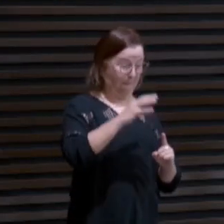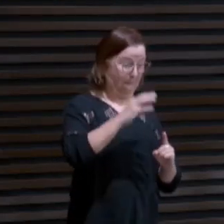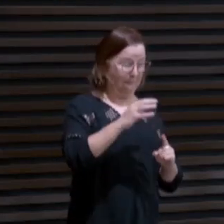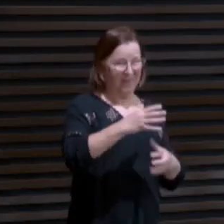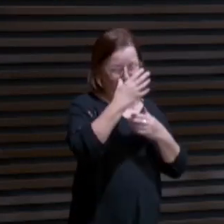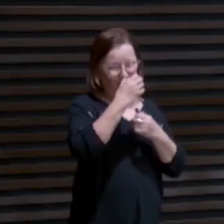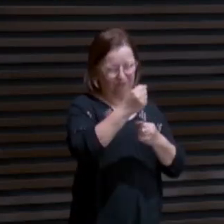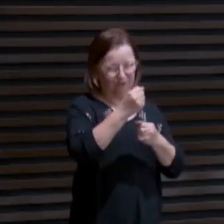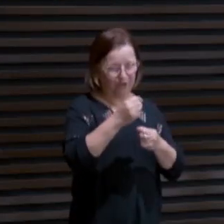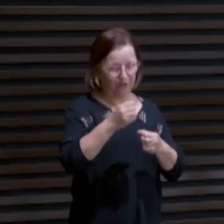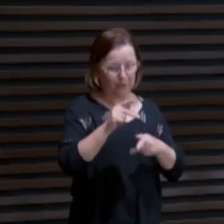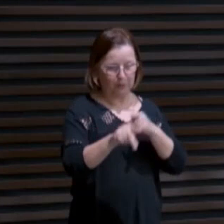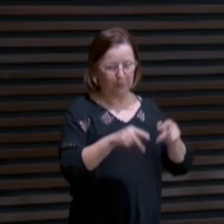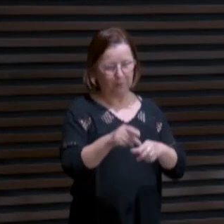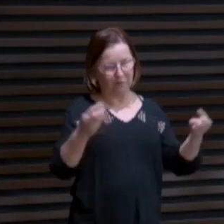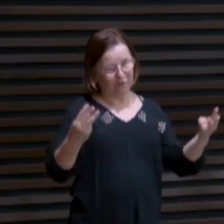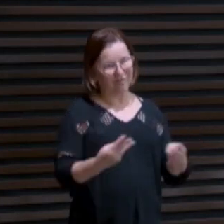funciona.